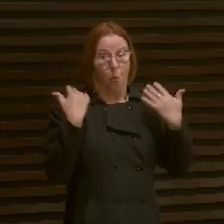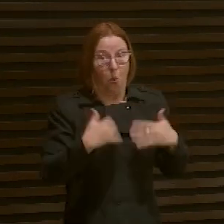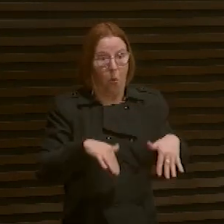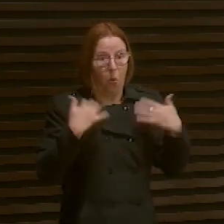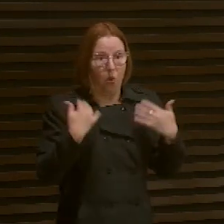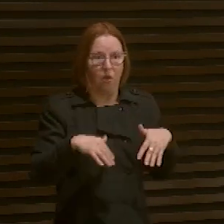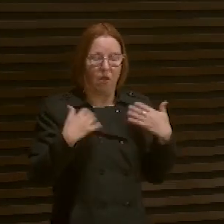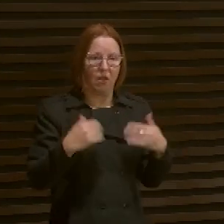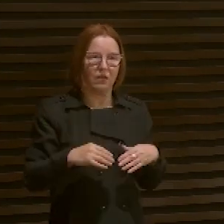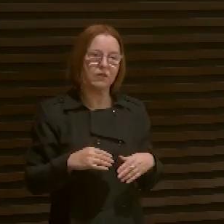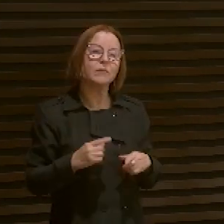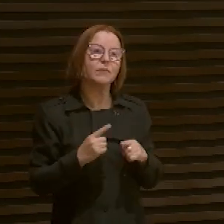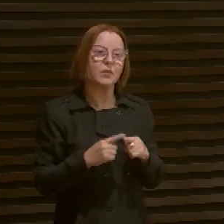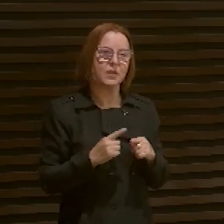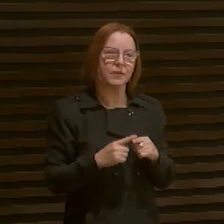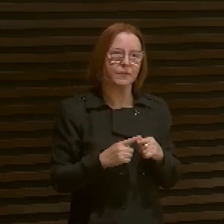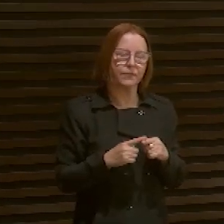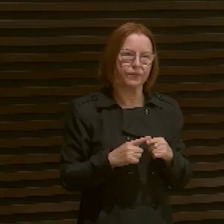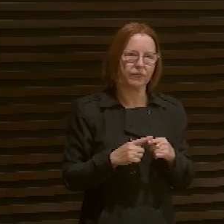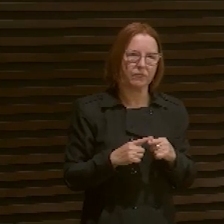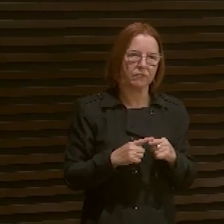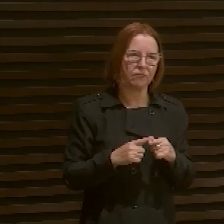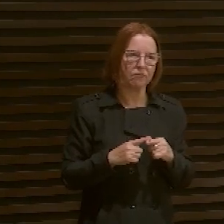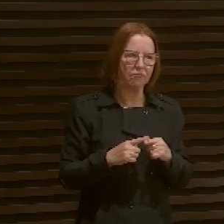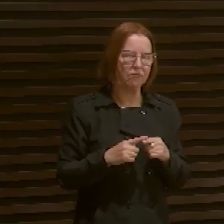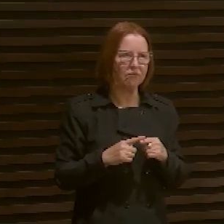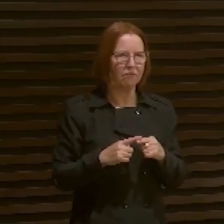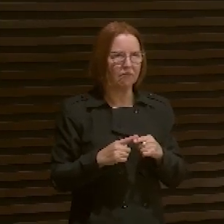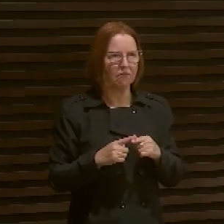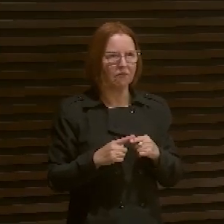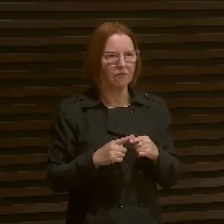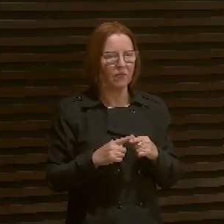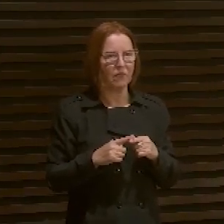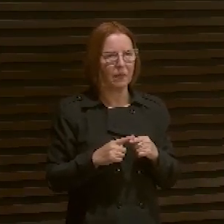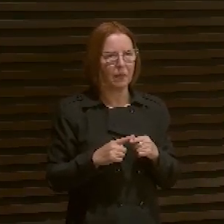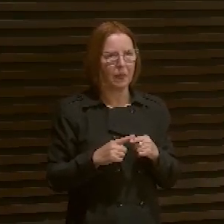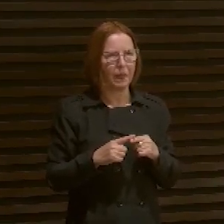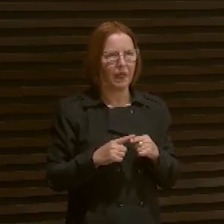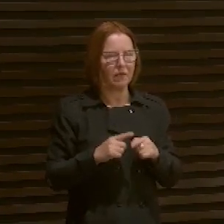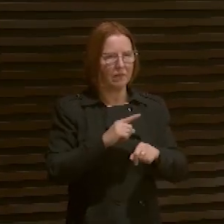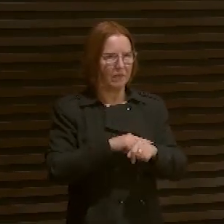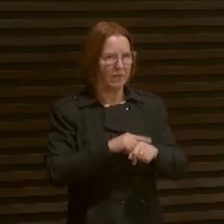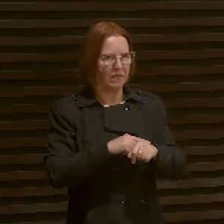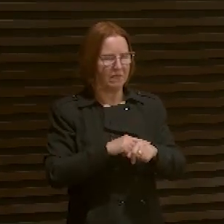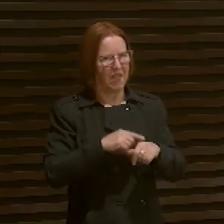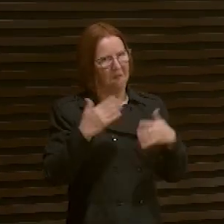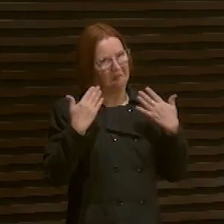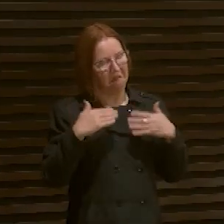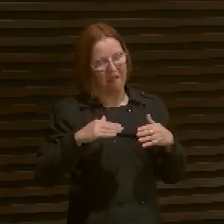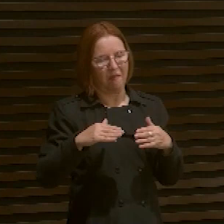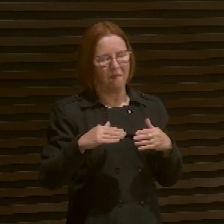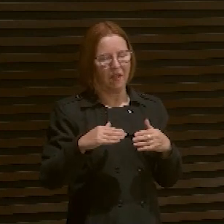Terrível. Porque, em condições normais, essa viagem poderia ser feita em torno de 2 horas.